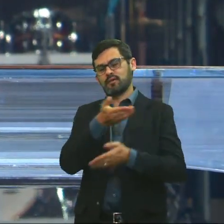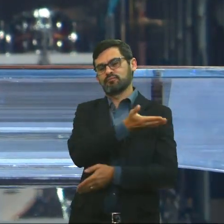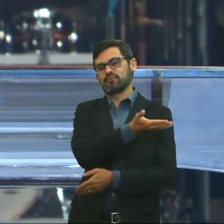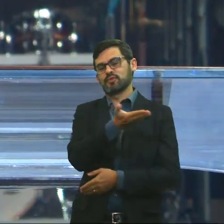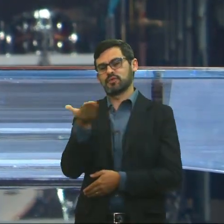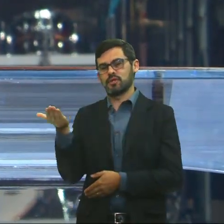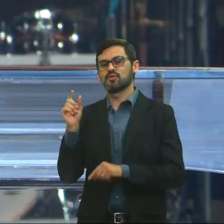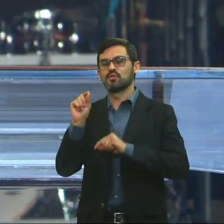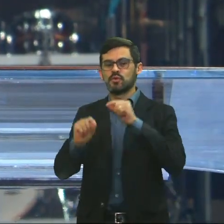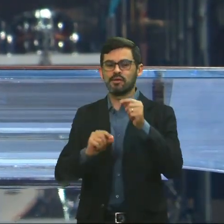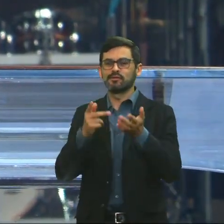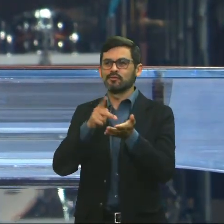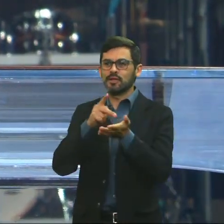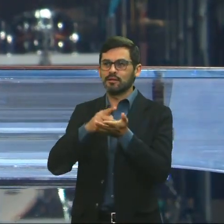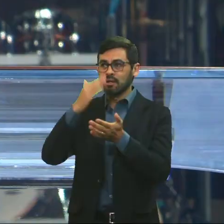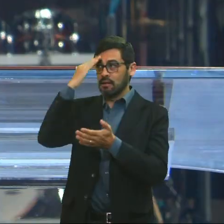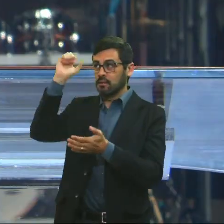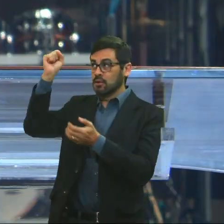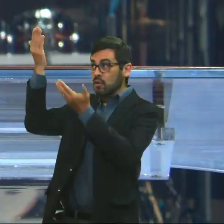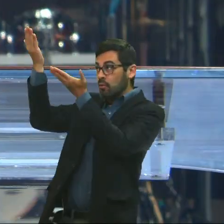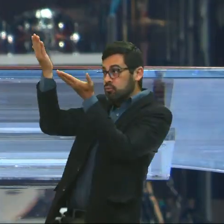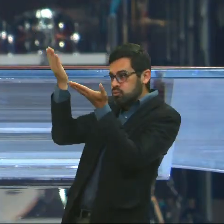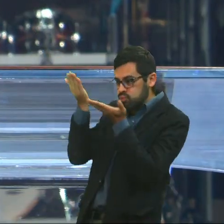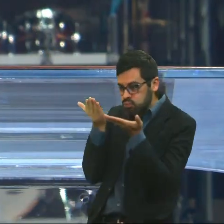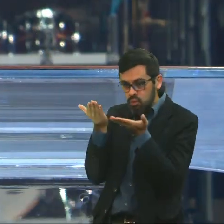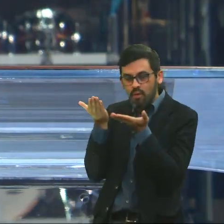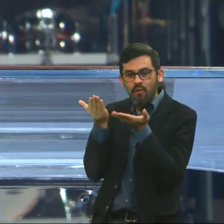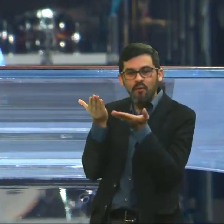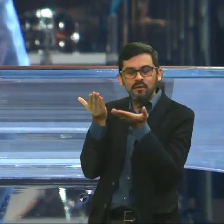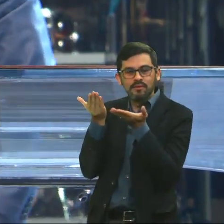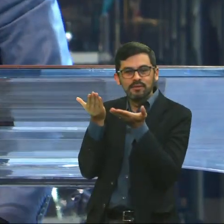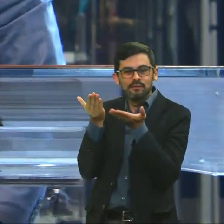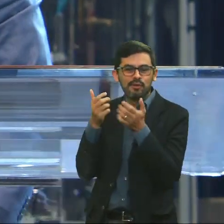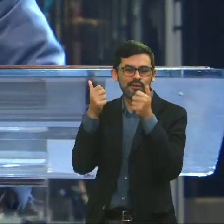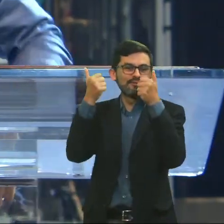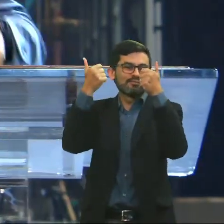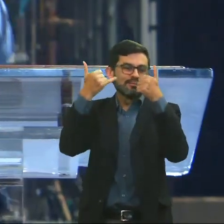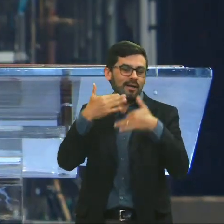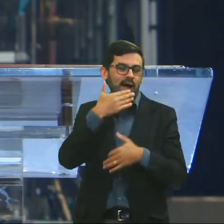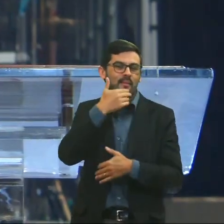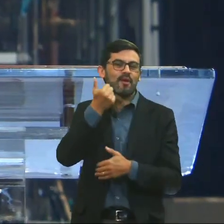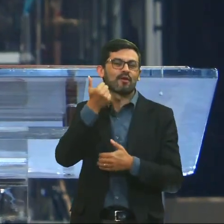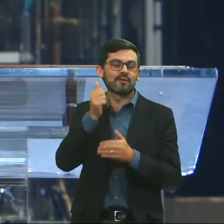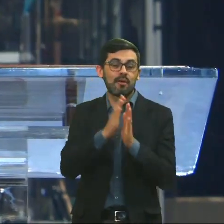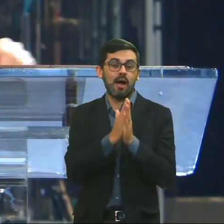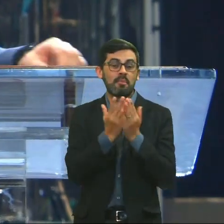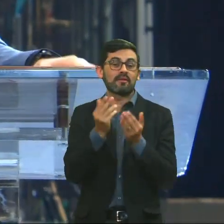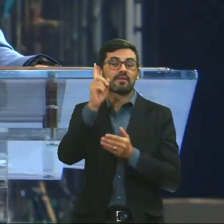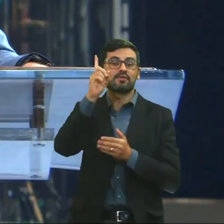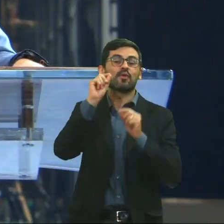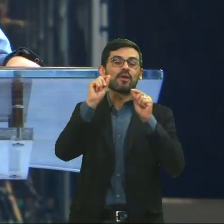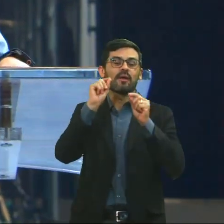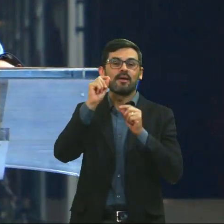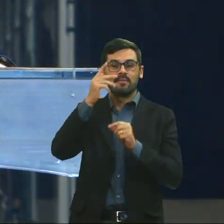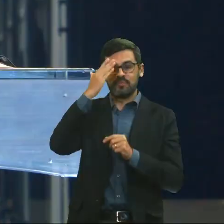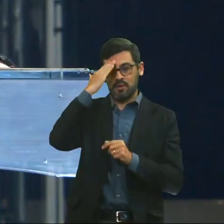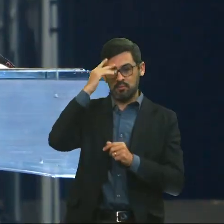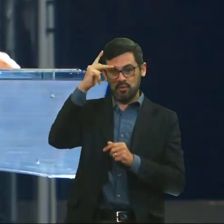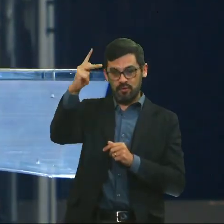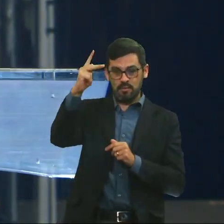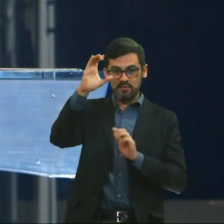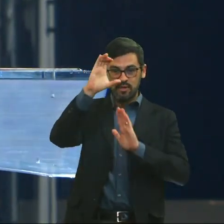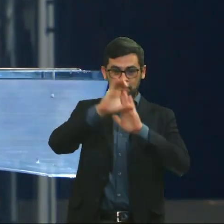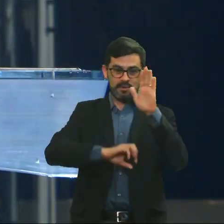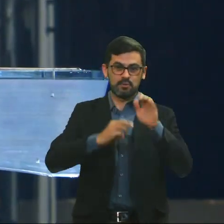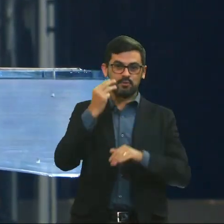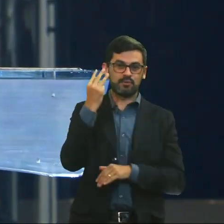a chamar a sabedoria de Deus para dançar. Já explico melhor isso. Abra a Bíblia em Provérbios, capítulo 3.